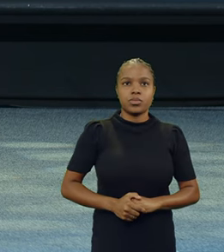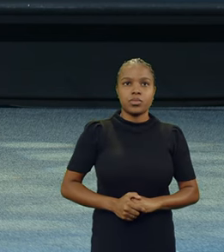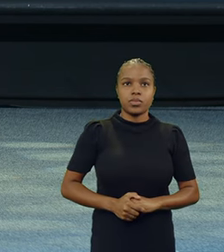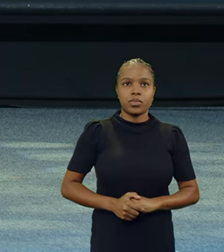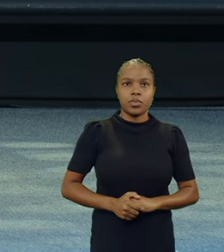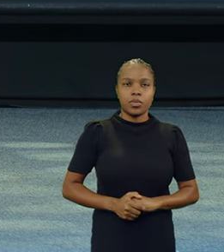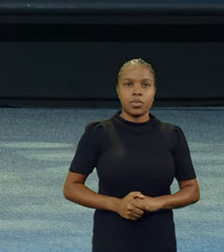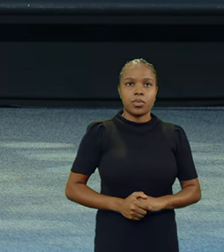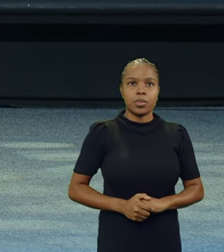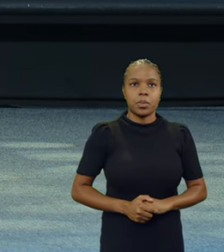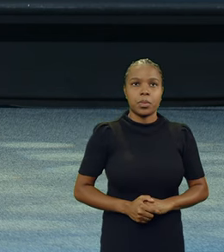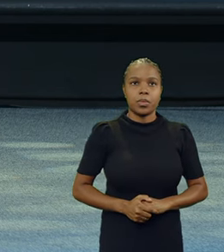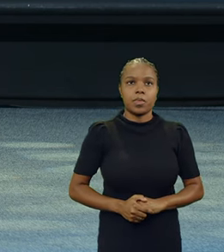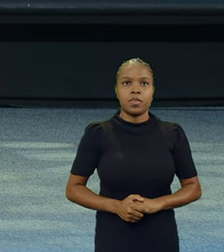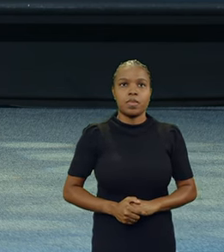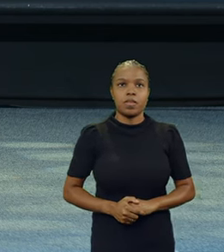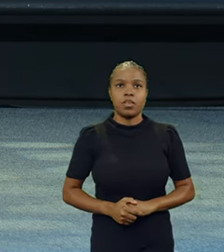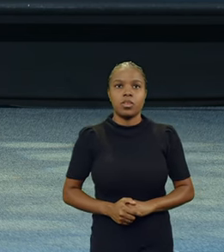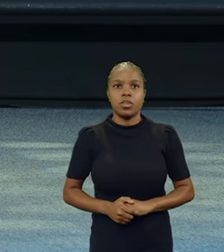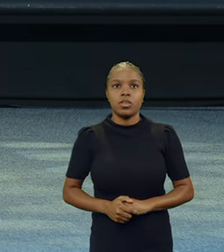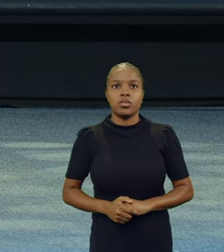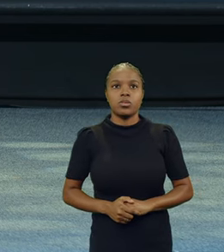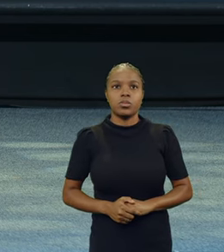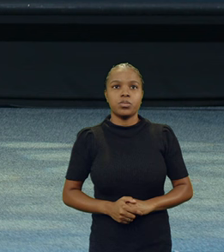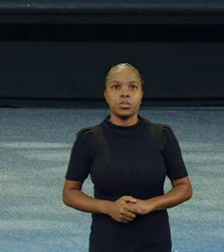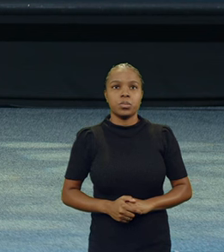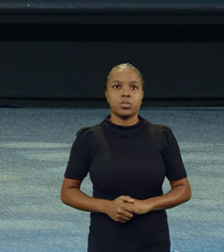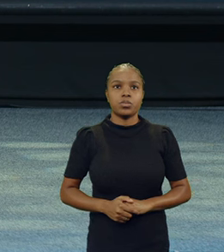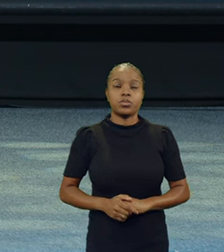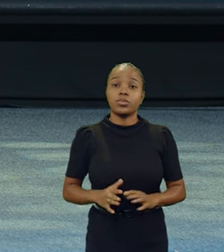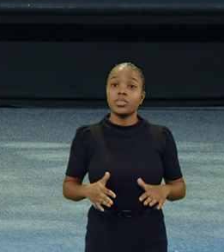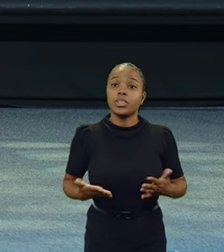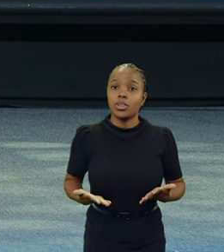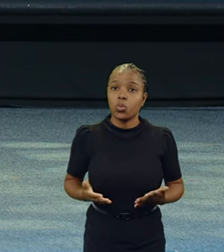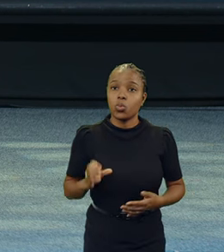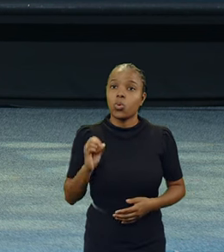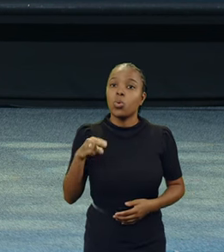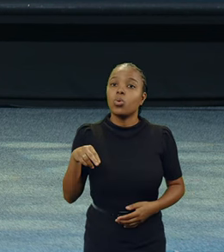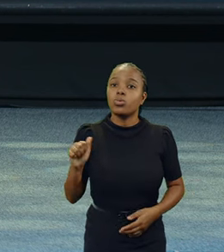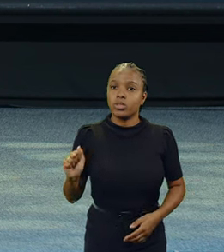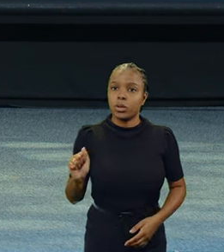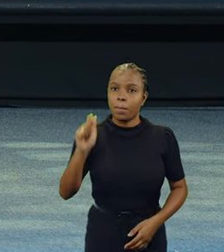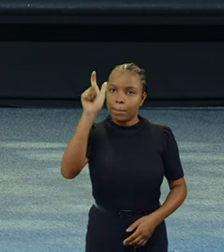Deixa eu falar uma coisa, ô Onã,